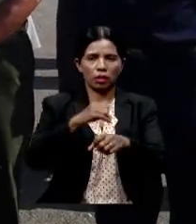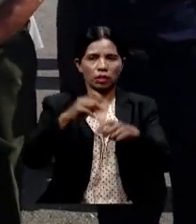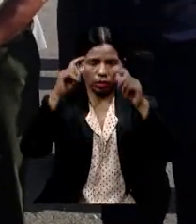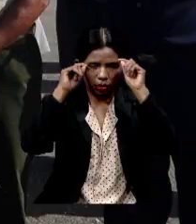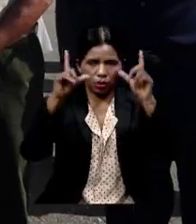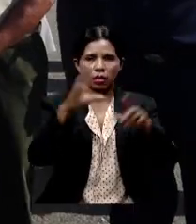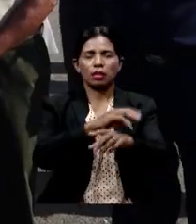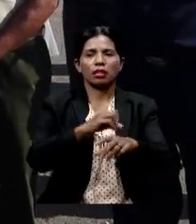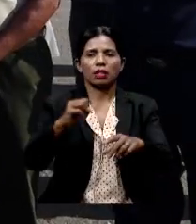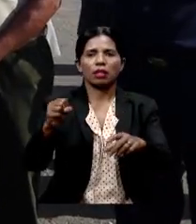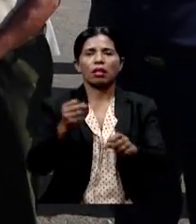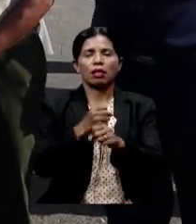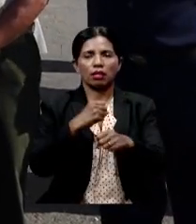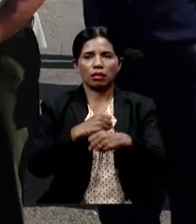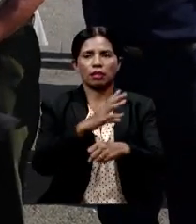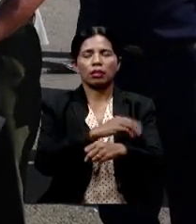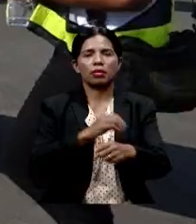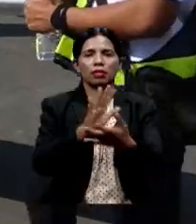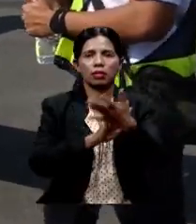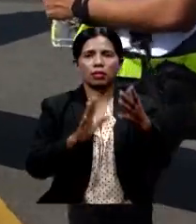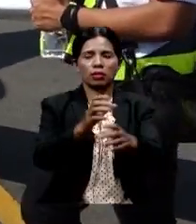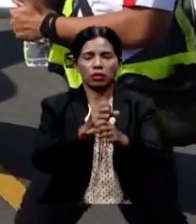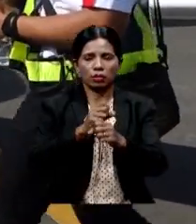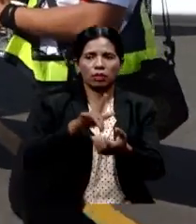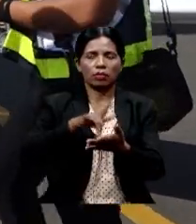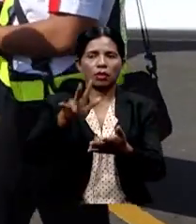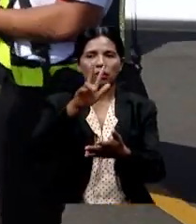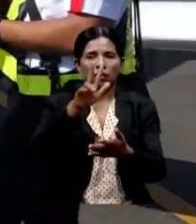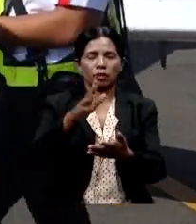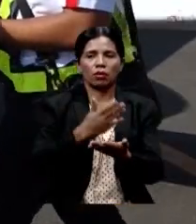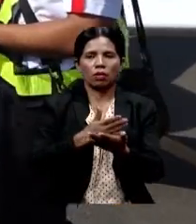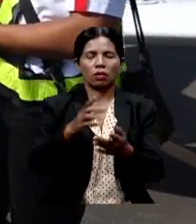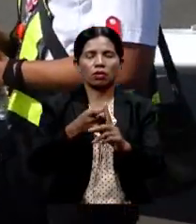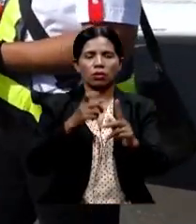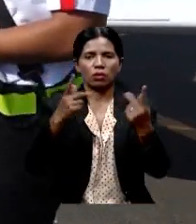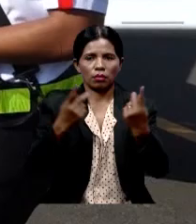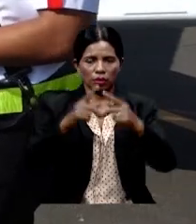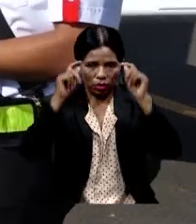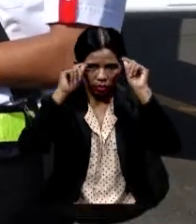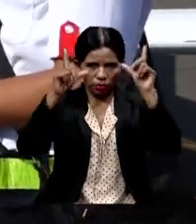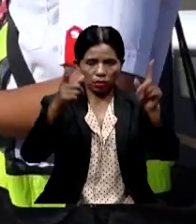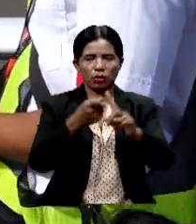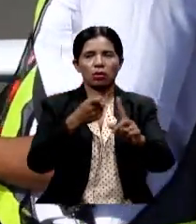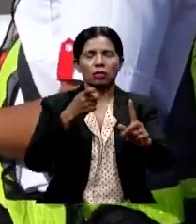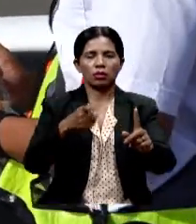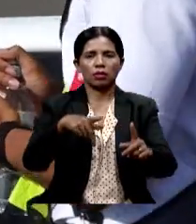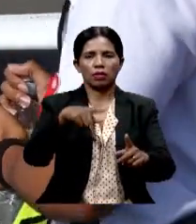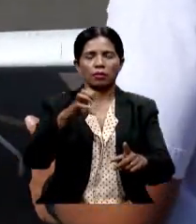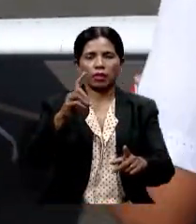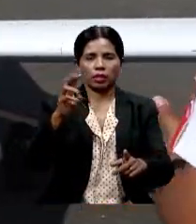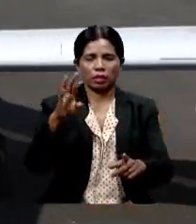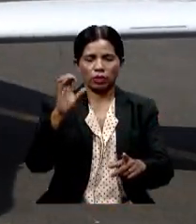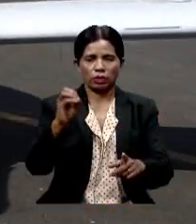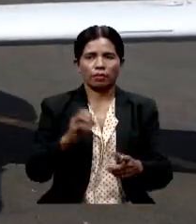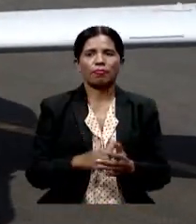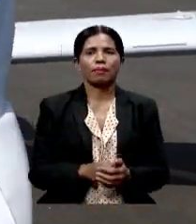Nicolau Lobato dili hafou em cerimônia sima avião comercial tolu nebe sosa husi empresário timoroan Pedro Karaskalau. Hakat